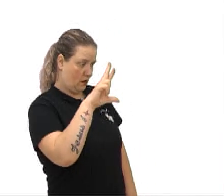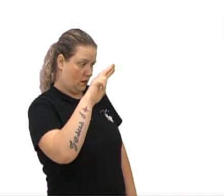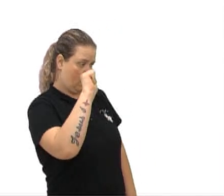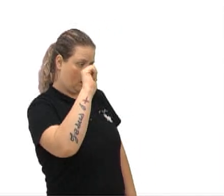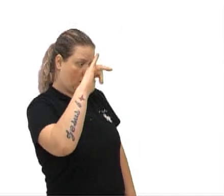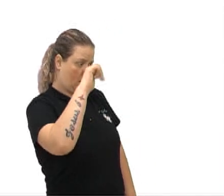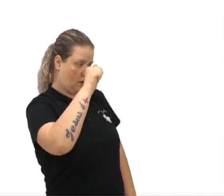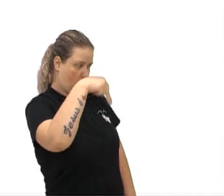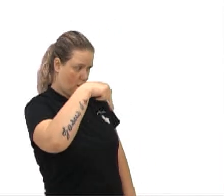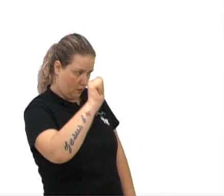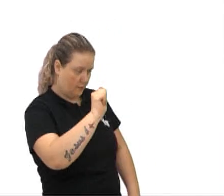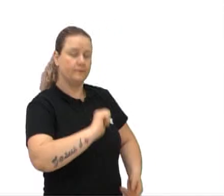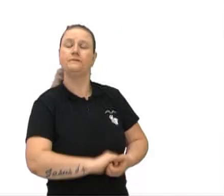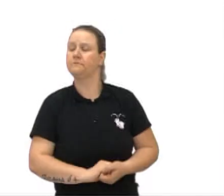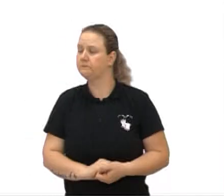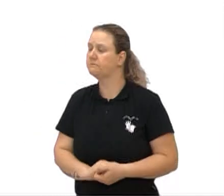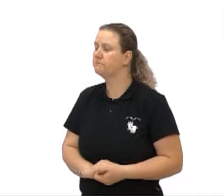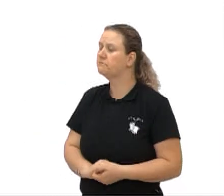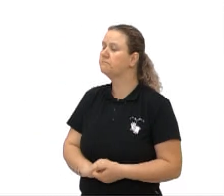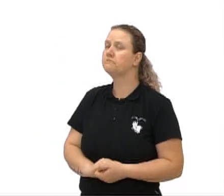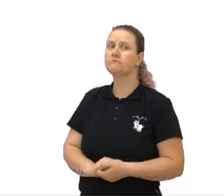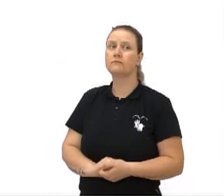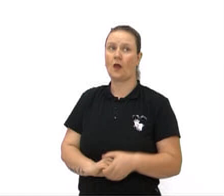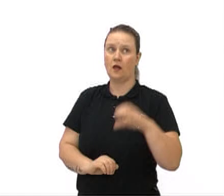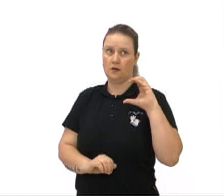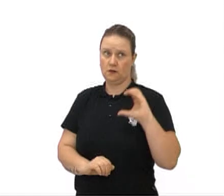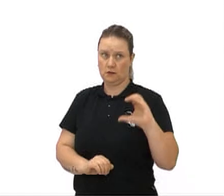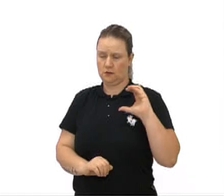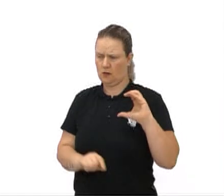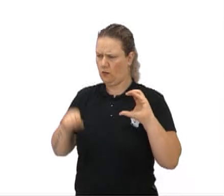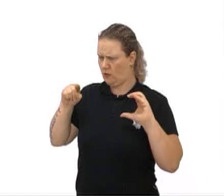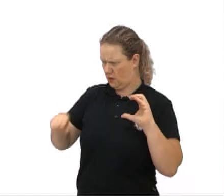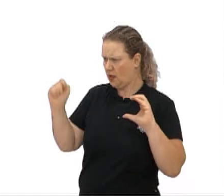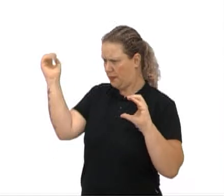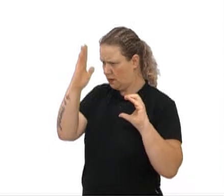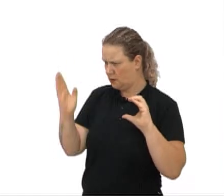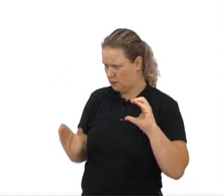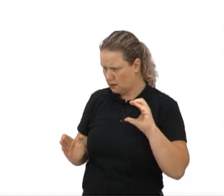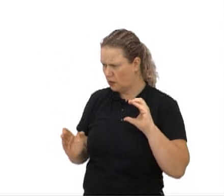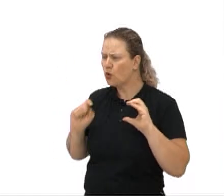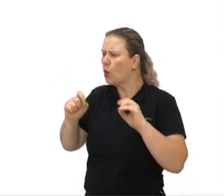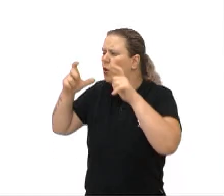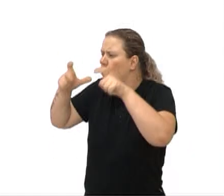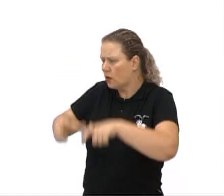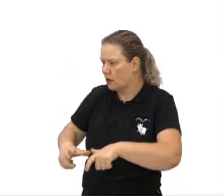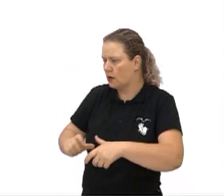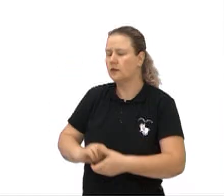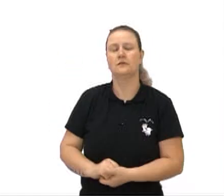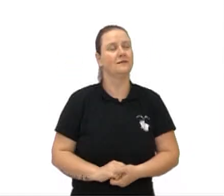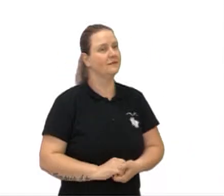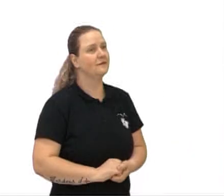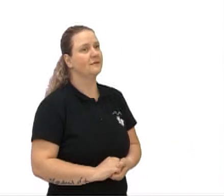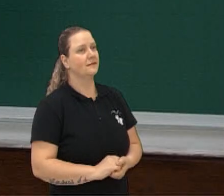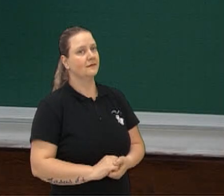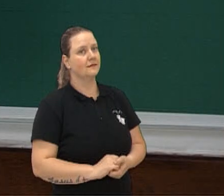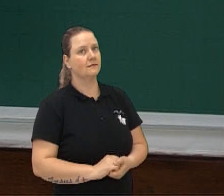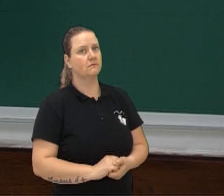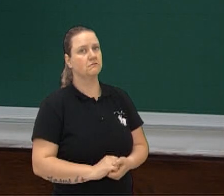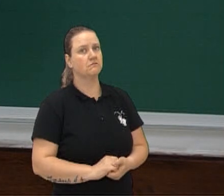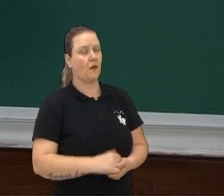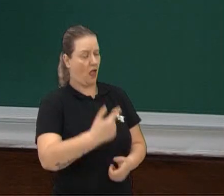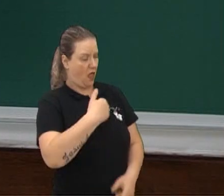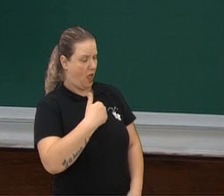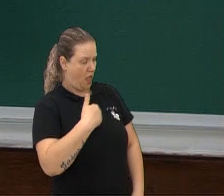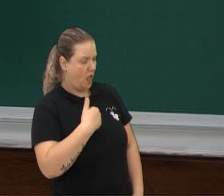Eu me chamo Adriana. E la C? Eres brasileño ou brasileña? De onde eres? Então, é brasileiro ou brasileira?